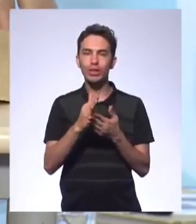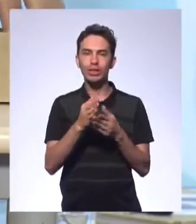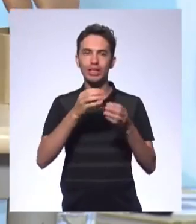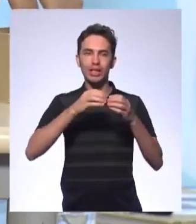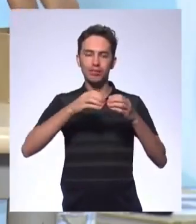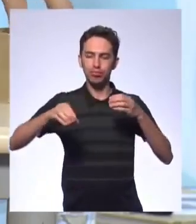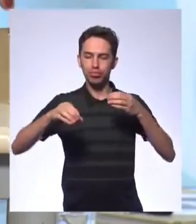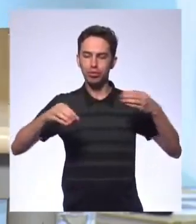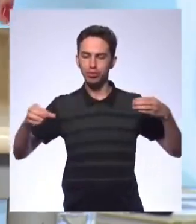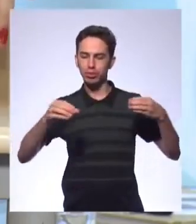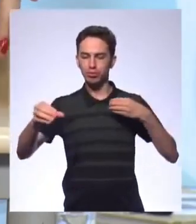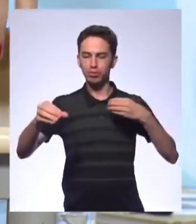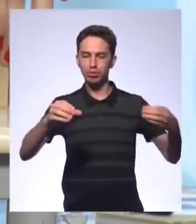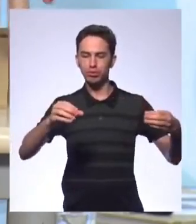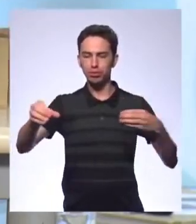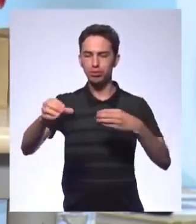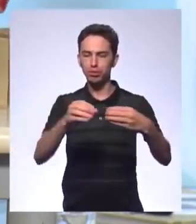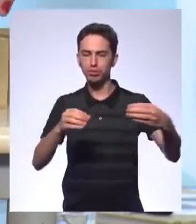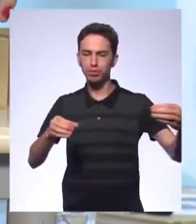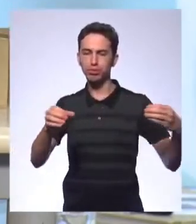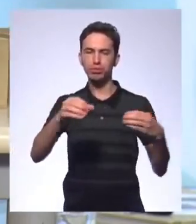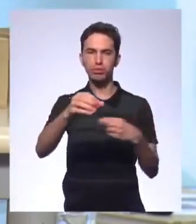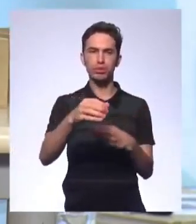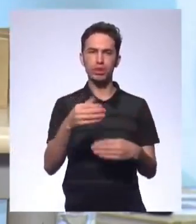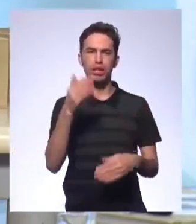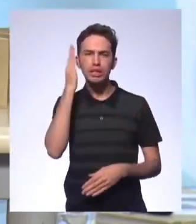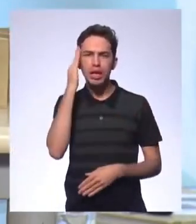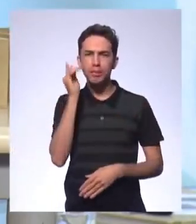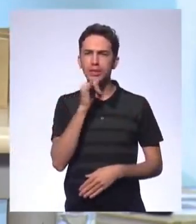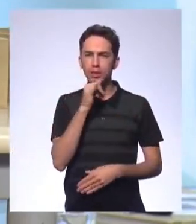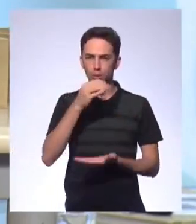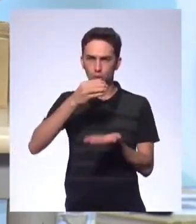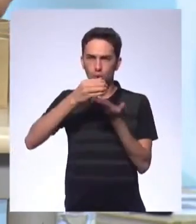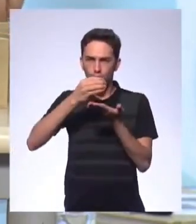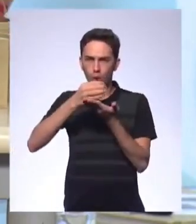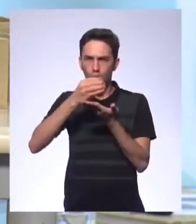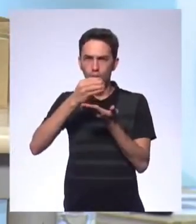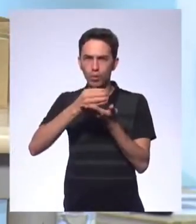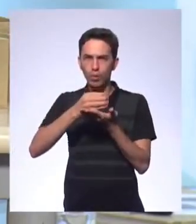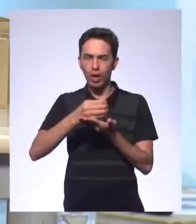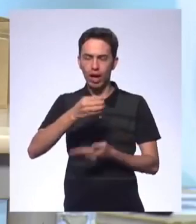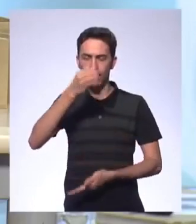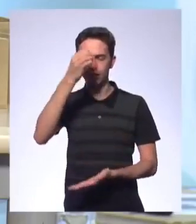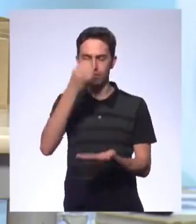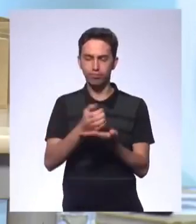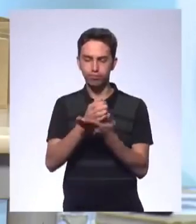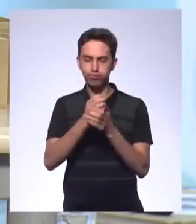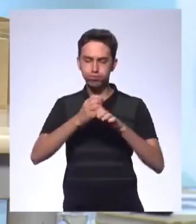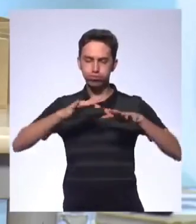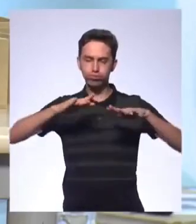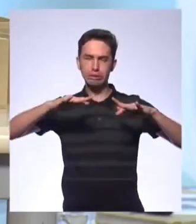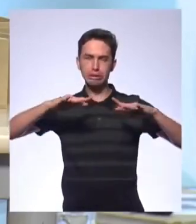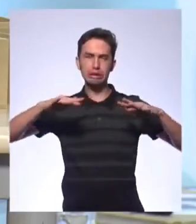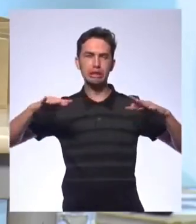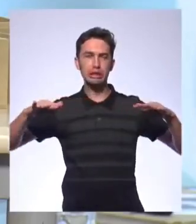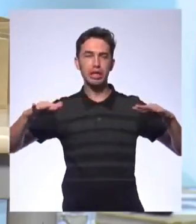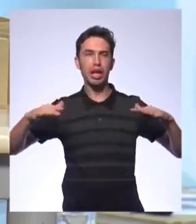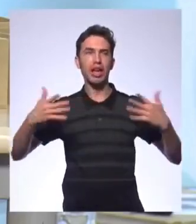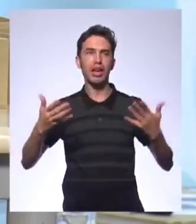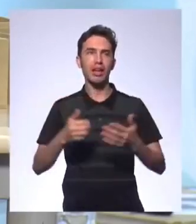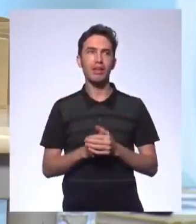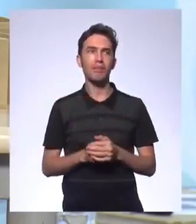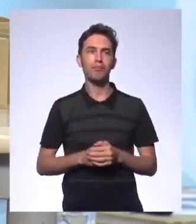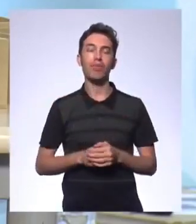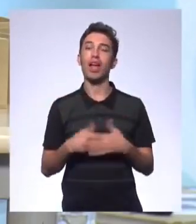que é fragmentar? Sabe quando você quebra um copo, Nicole? O que acontece com um copo fragmentado? O copo cai e quebra,